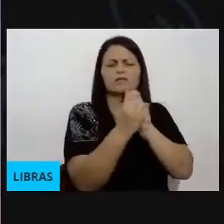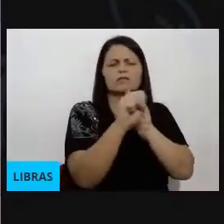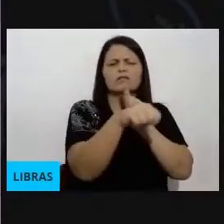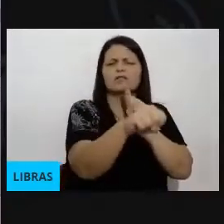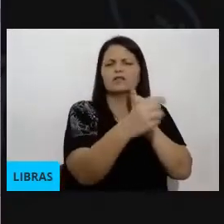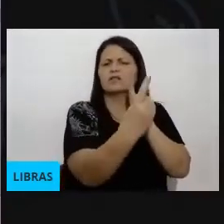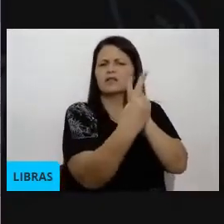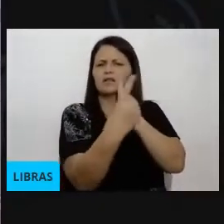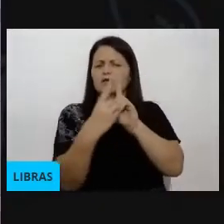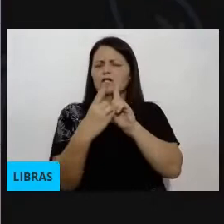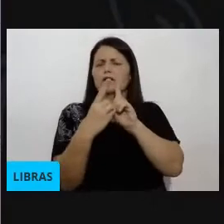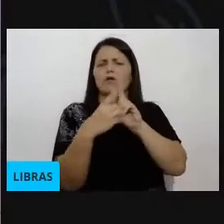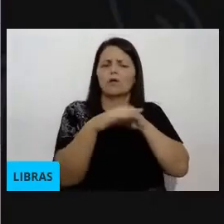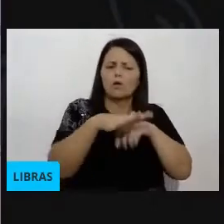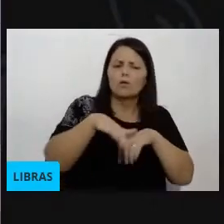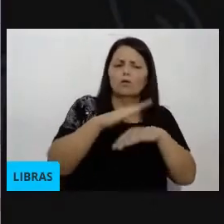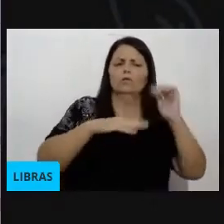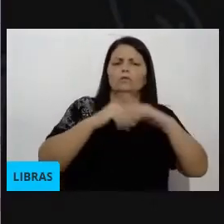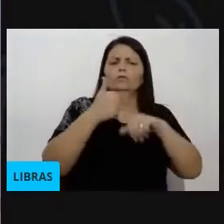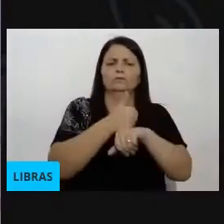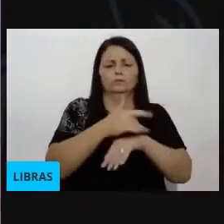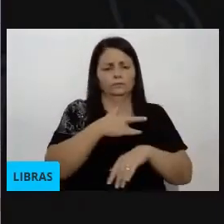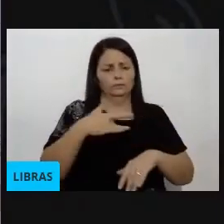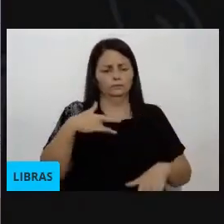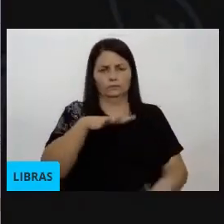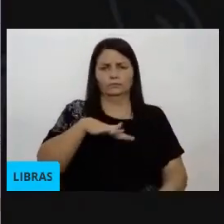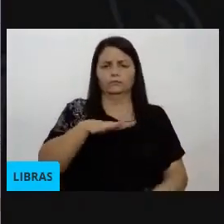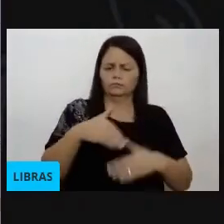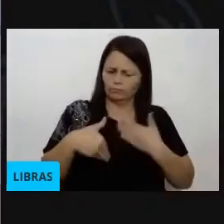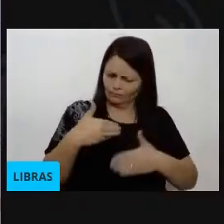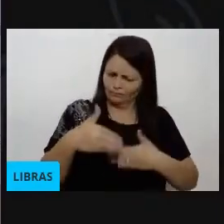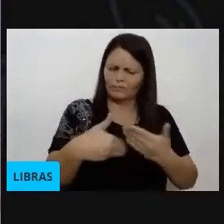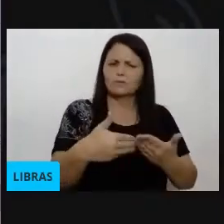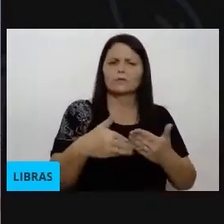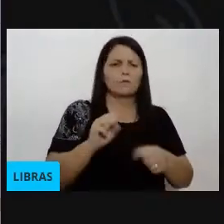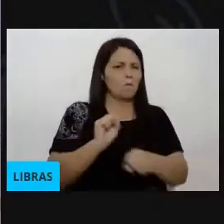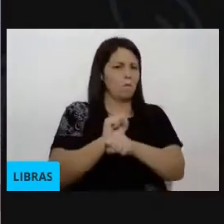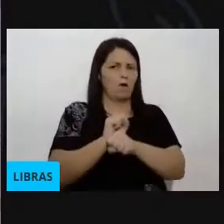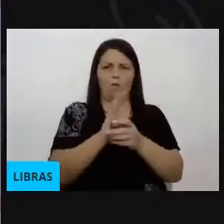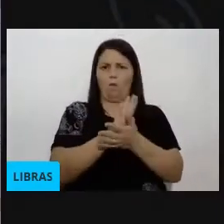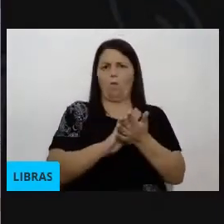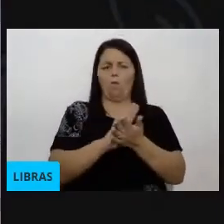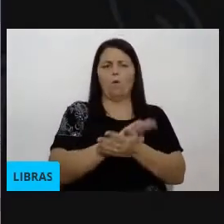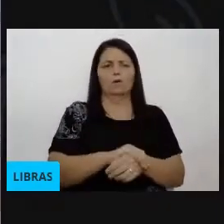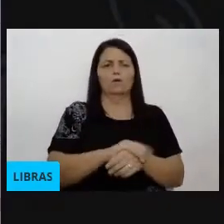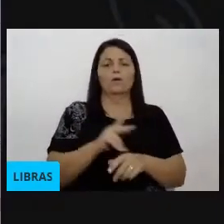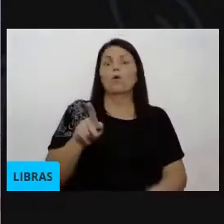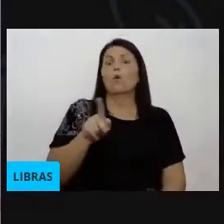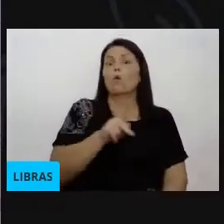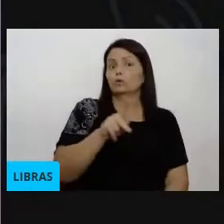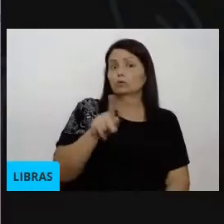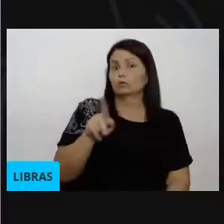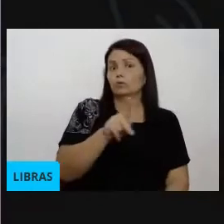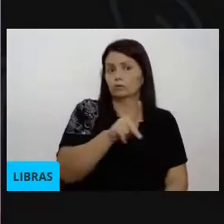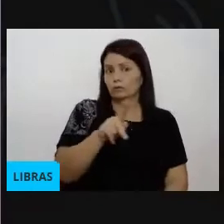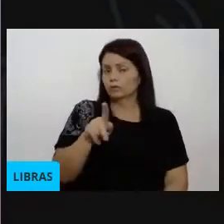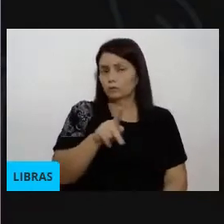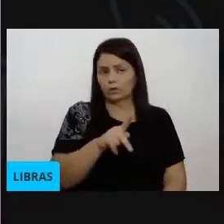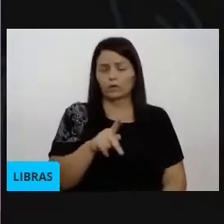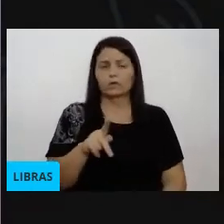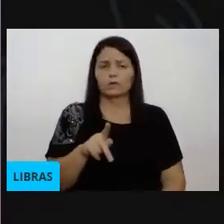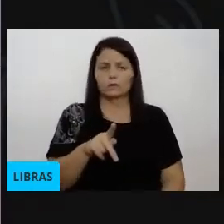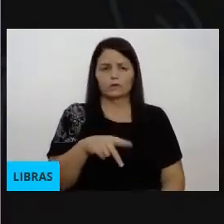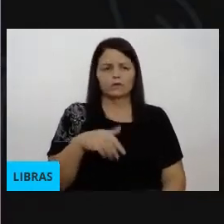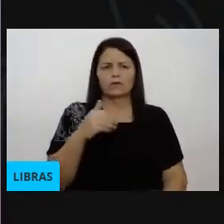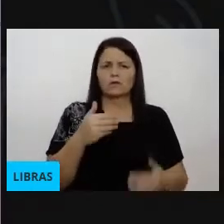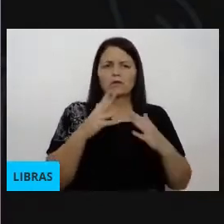profissionais da área de saúde deviam continuar atendendo, não deviam nunca ter parado. Eu acho que os professores, e eu sei que não é todo mundo que